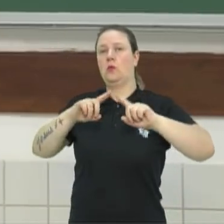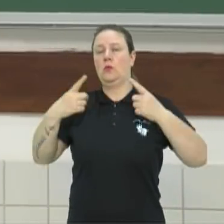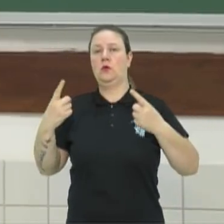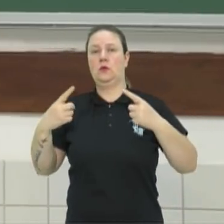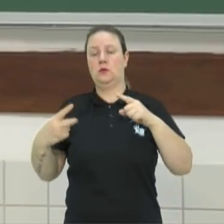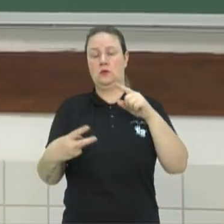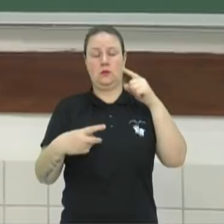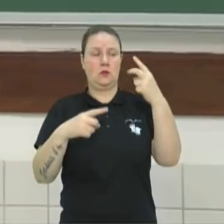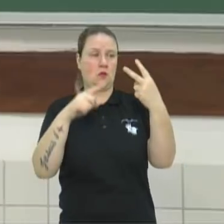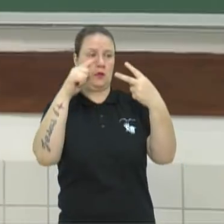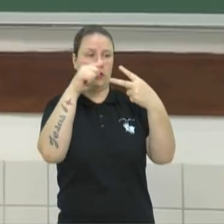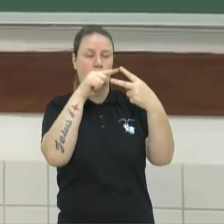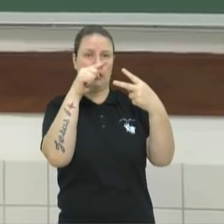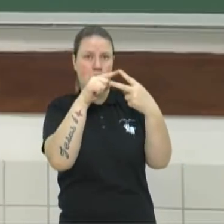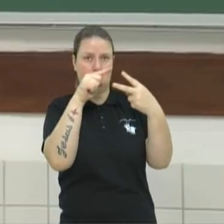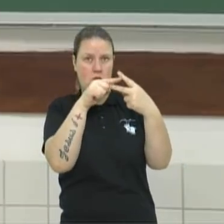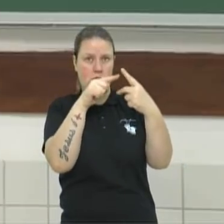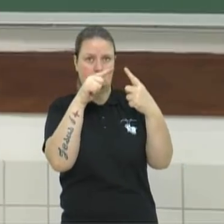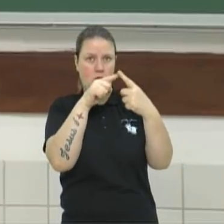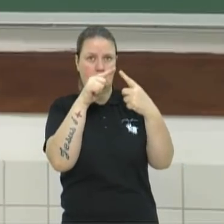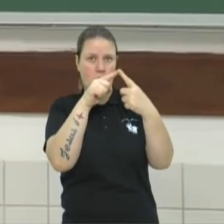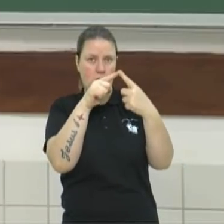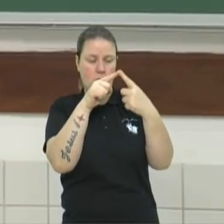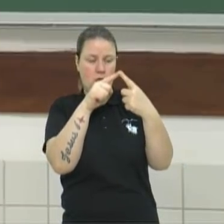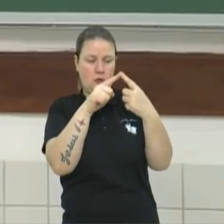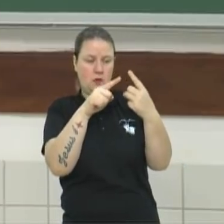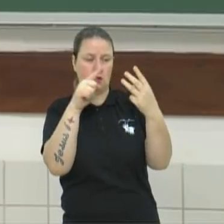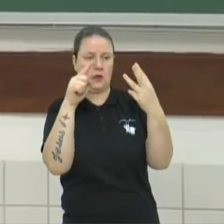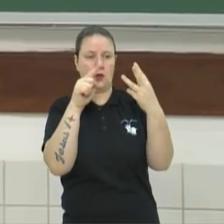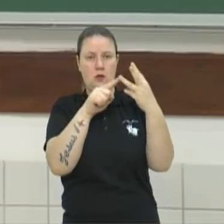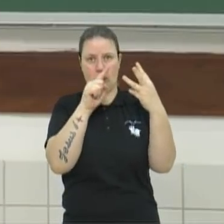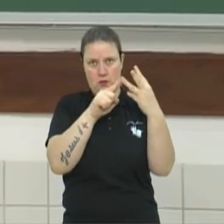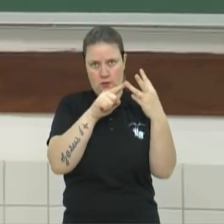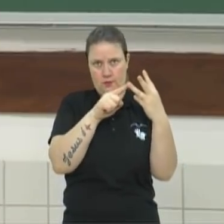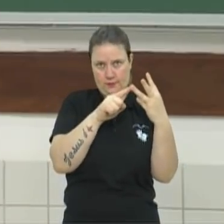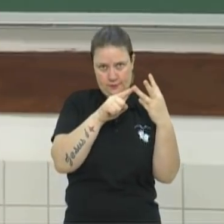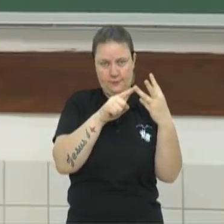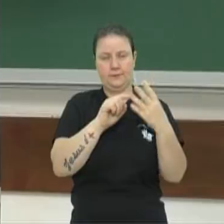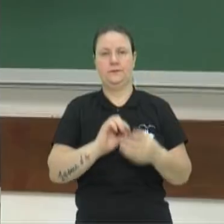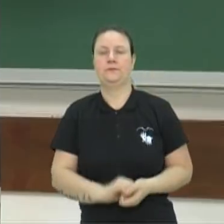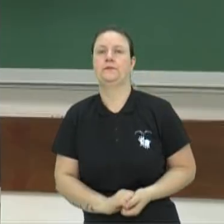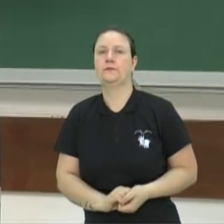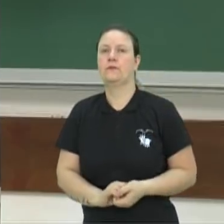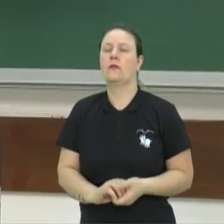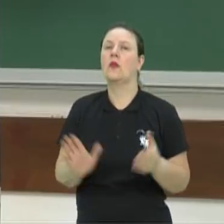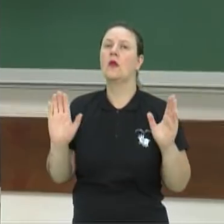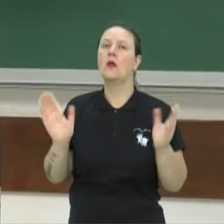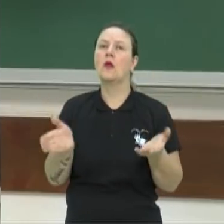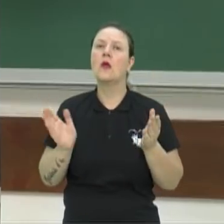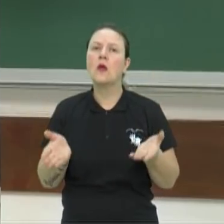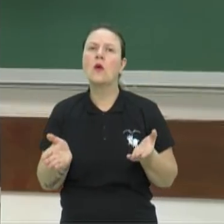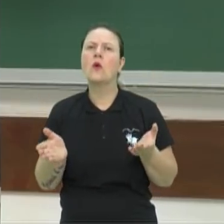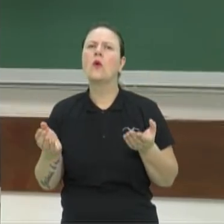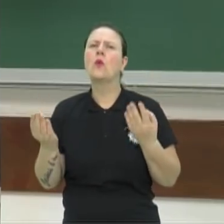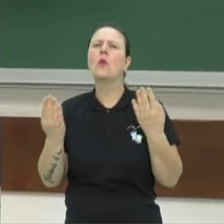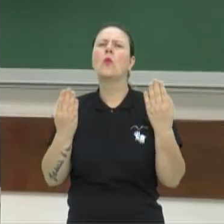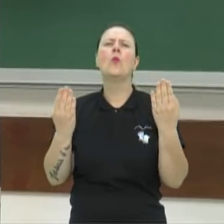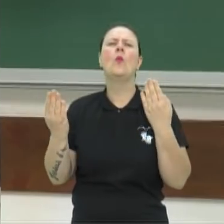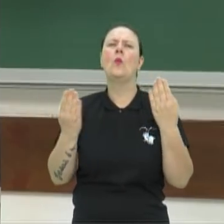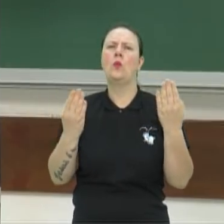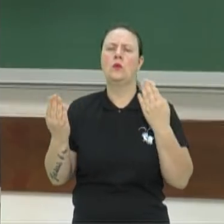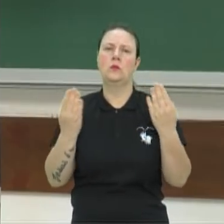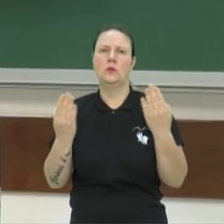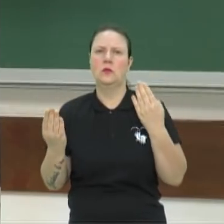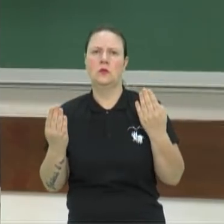primeira não anula a última. Lá nas opositivas, A relação da adversativa, ela é